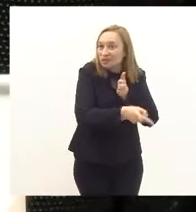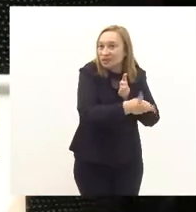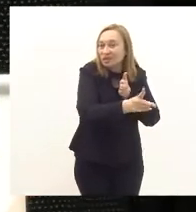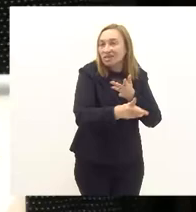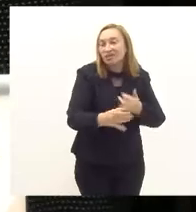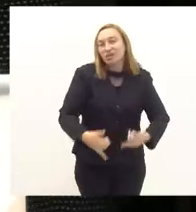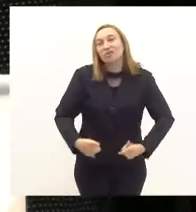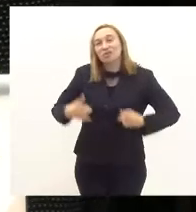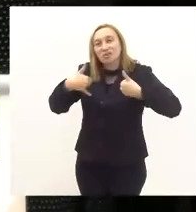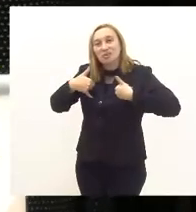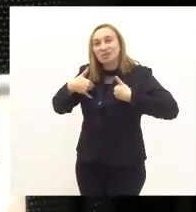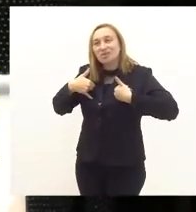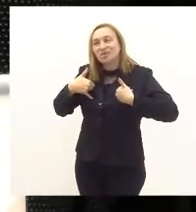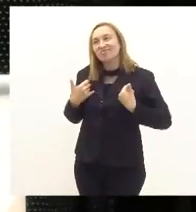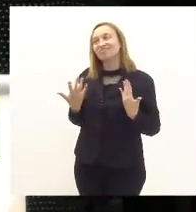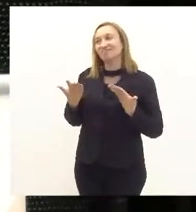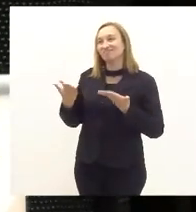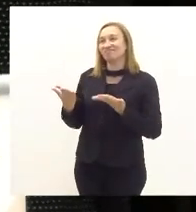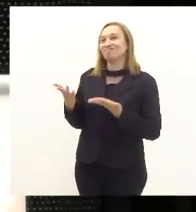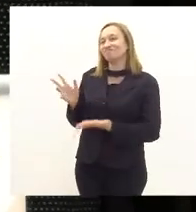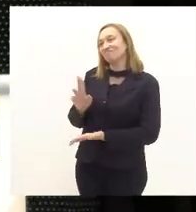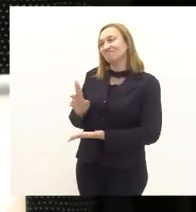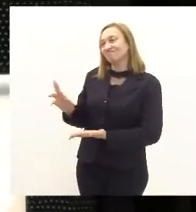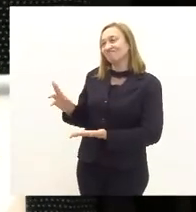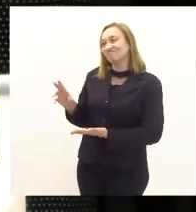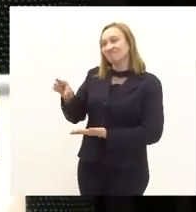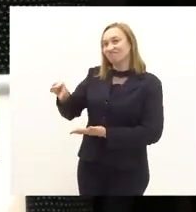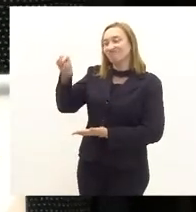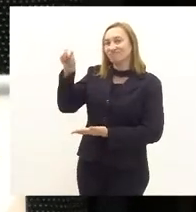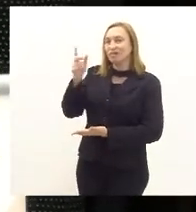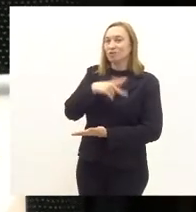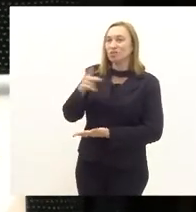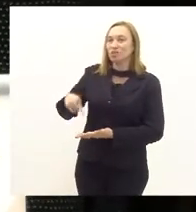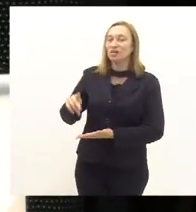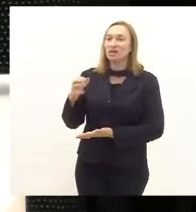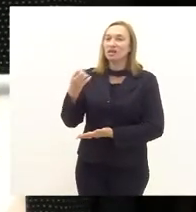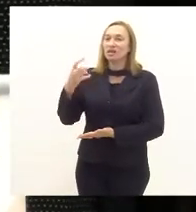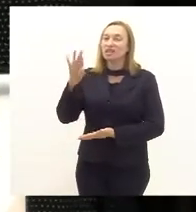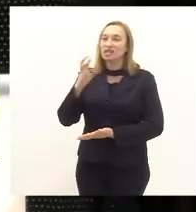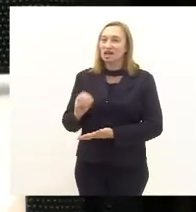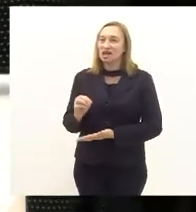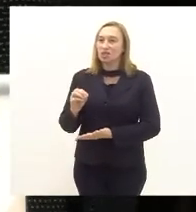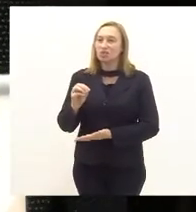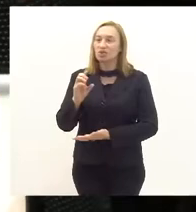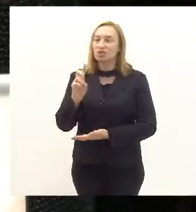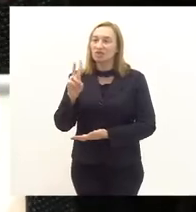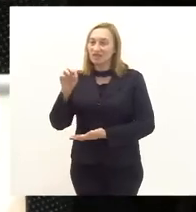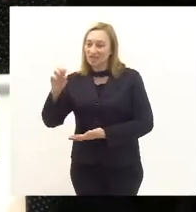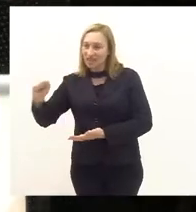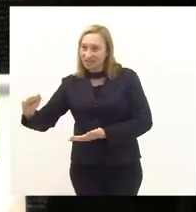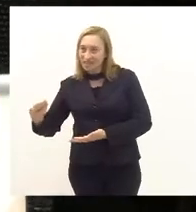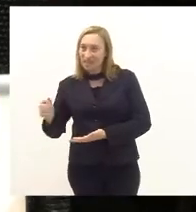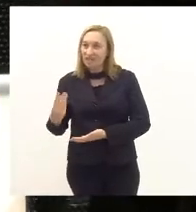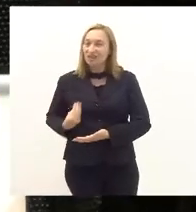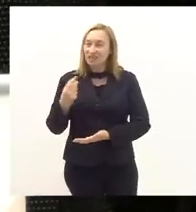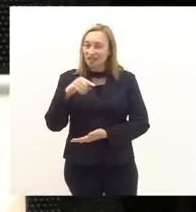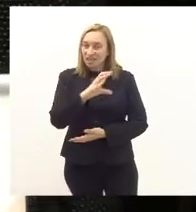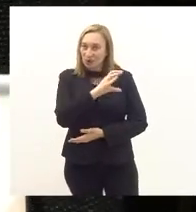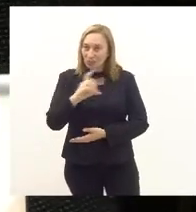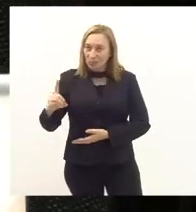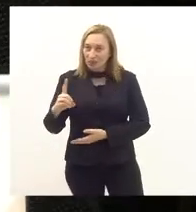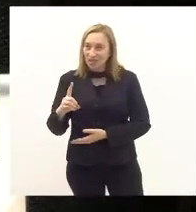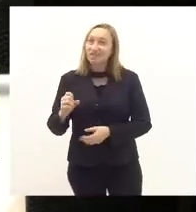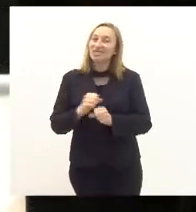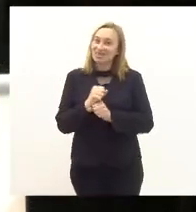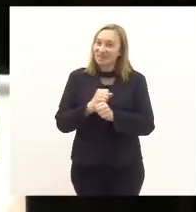tenho a honra e o prazer de ter nomeado o professor Sérgio Carrara, a professora Vanessa, que estão aqui coordenadores